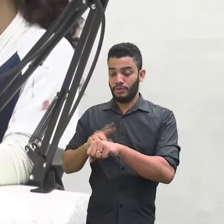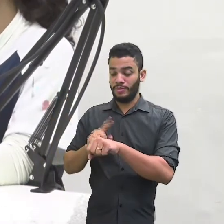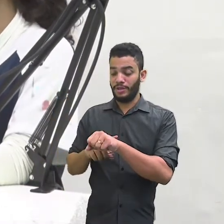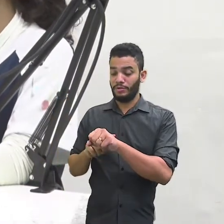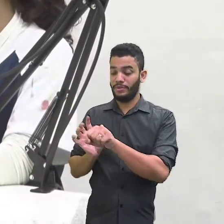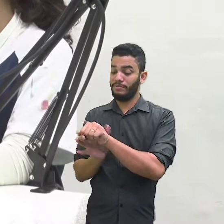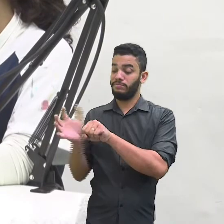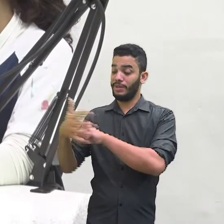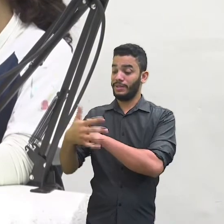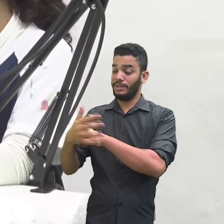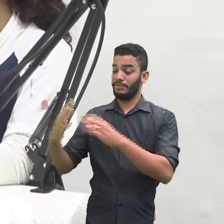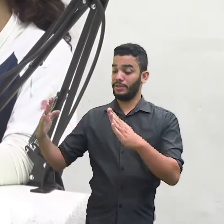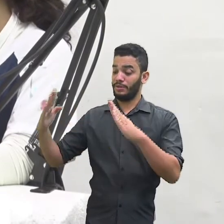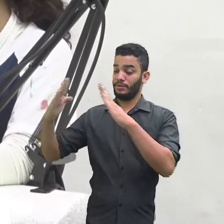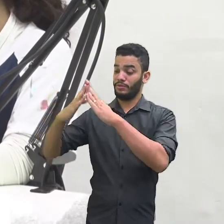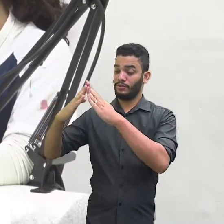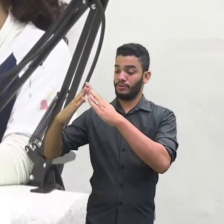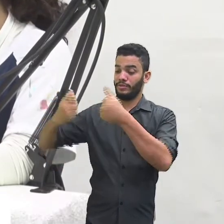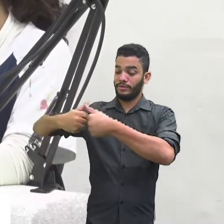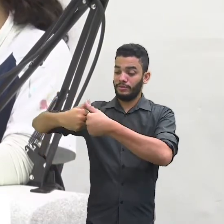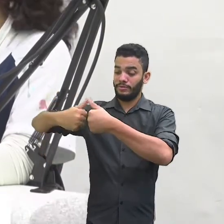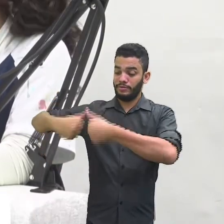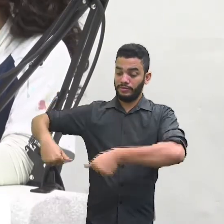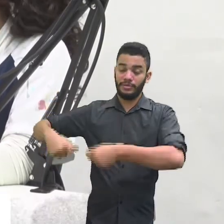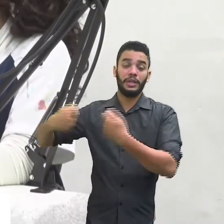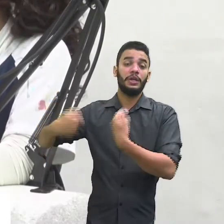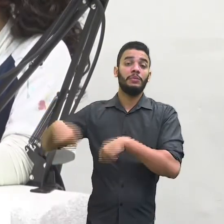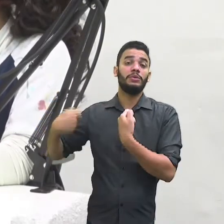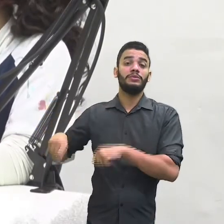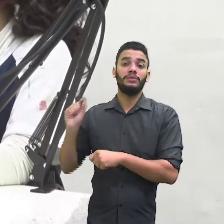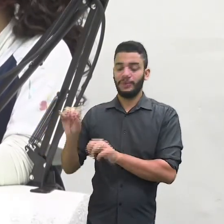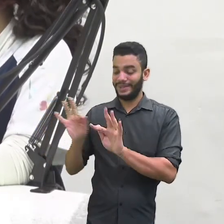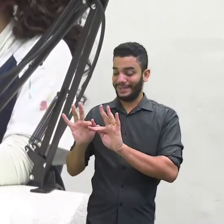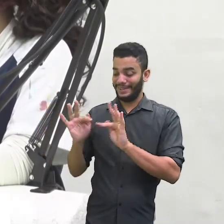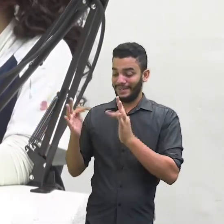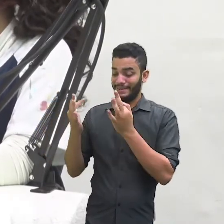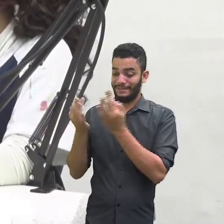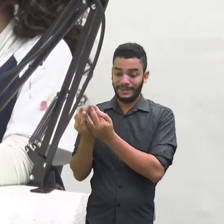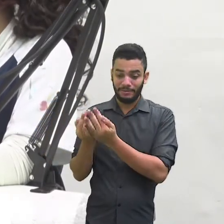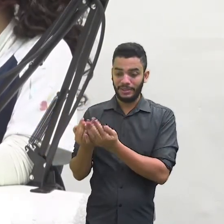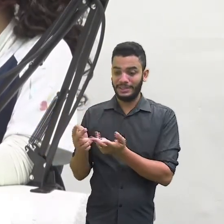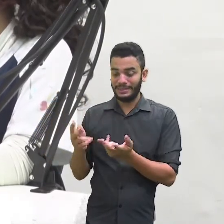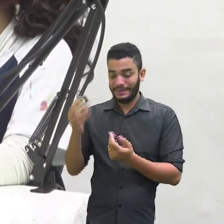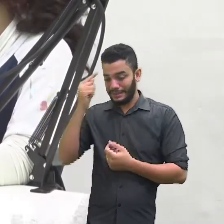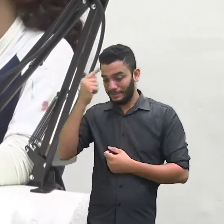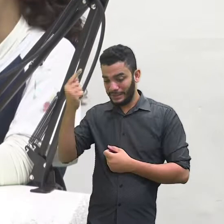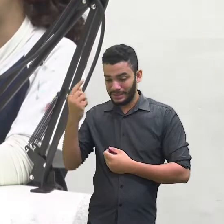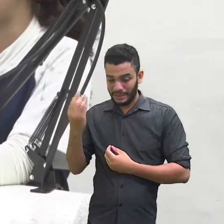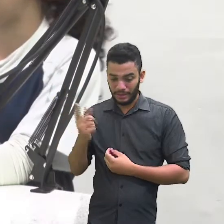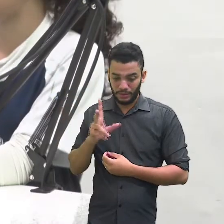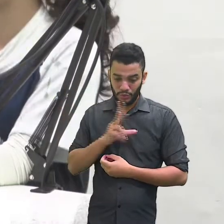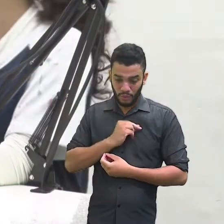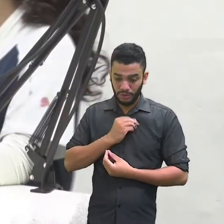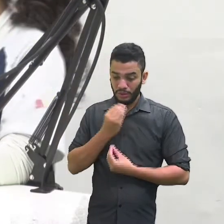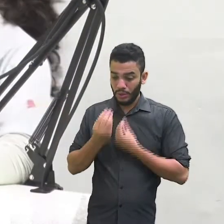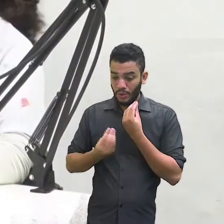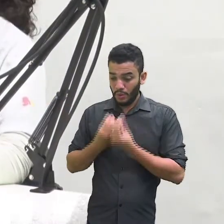eu vejo que a pandemia, ela trouxe um pouquinho desse senso, sim, que estava bem desvirtuado. Sim.